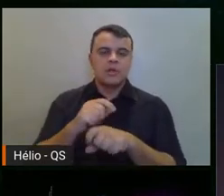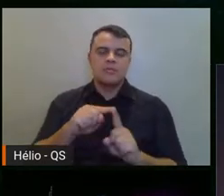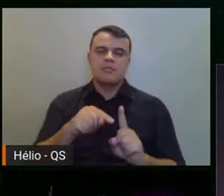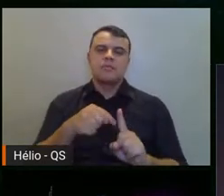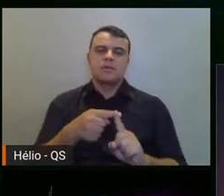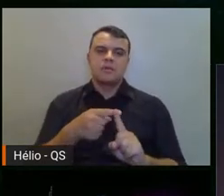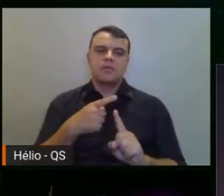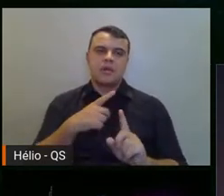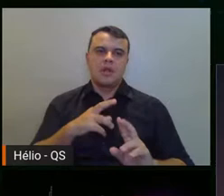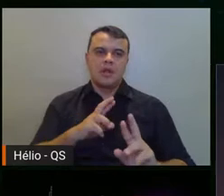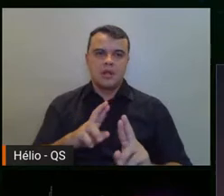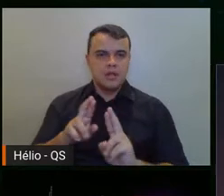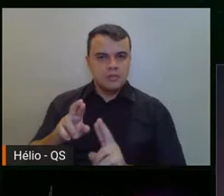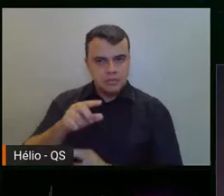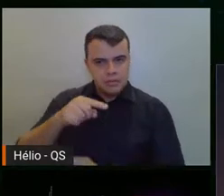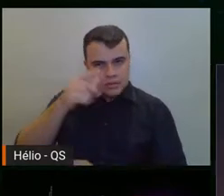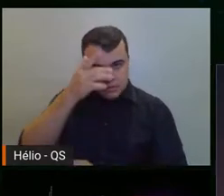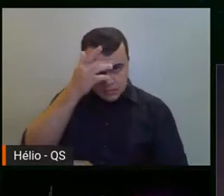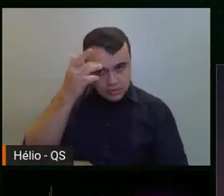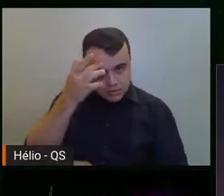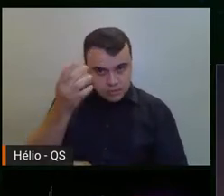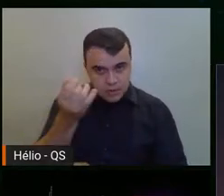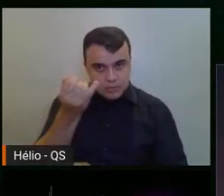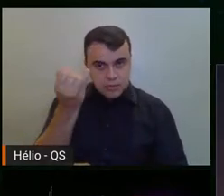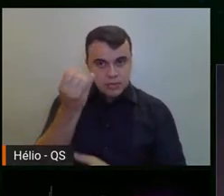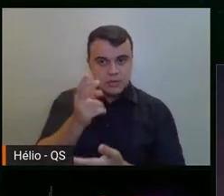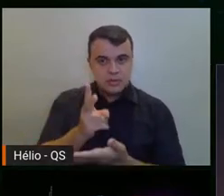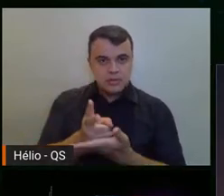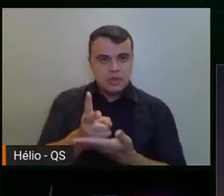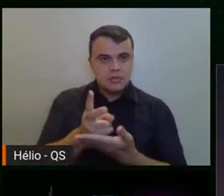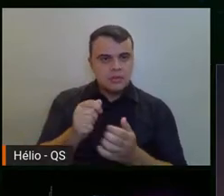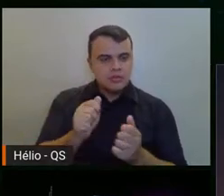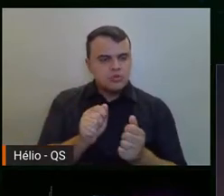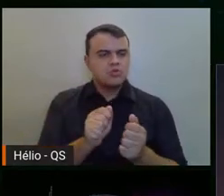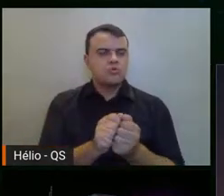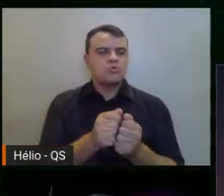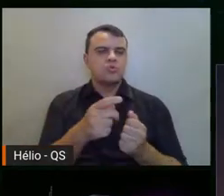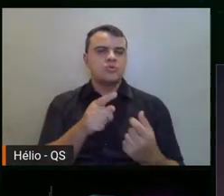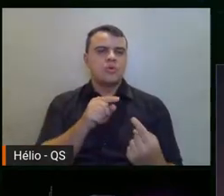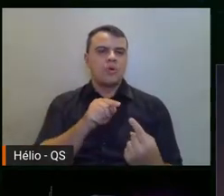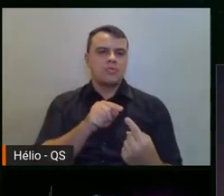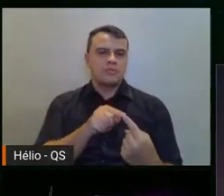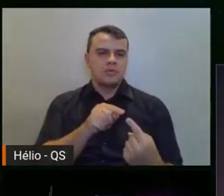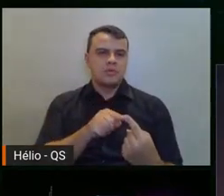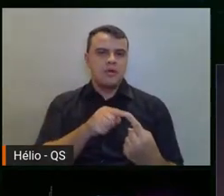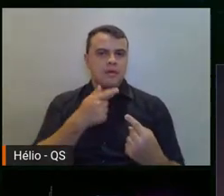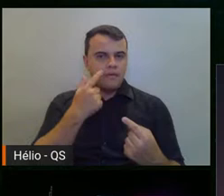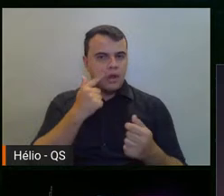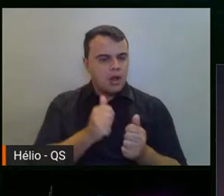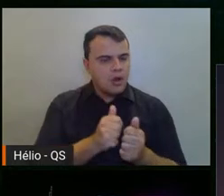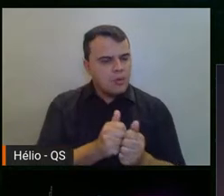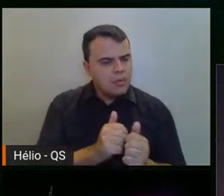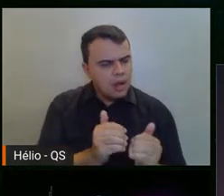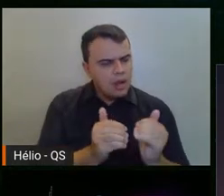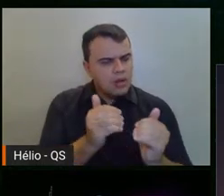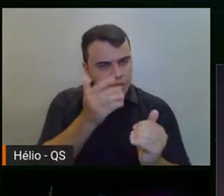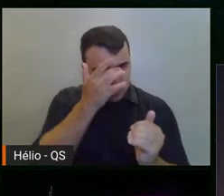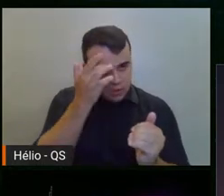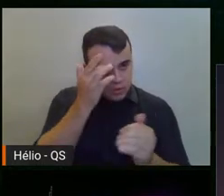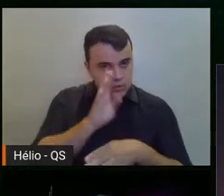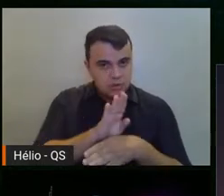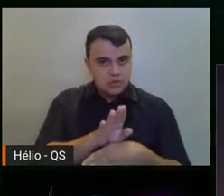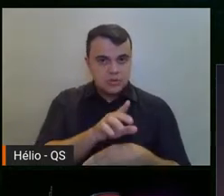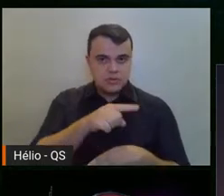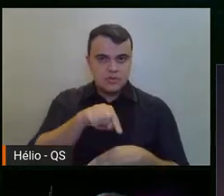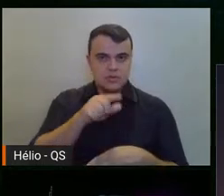cria esse networking com essas pessoas para você tá cada vez mais próximo dos seus objetivos né e acompanhando pessoas que podem te ajudar